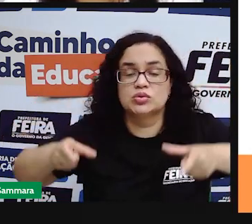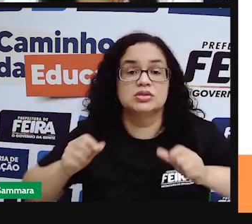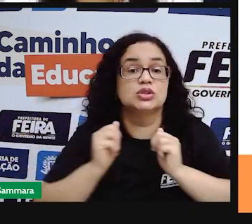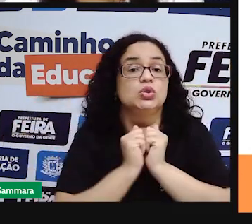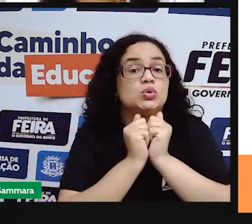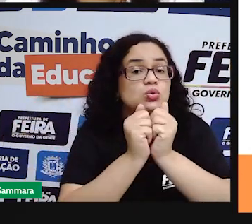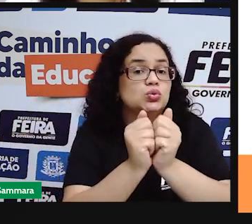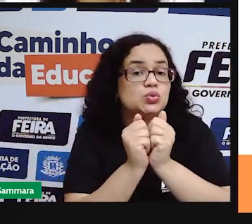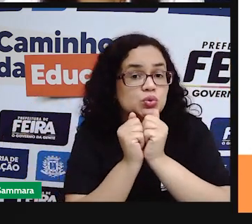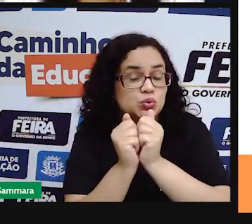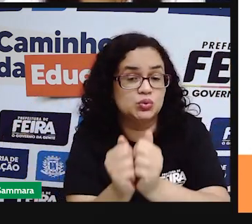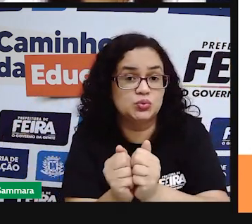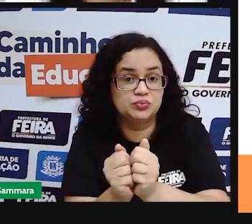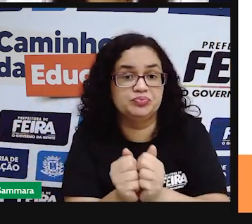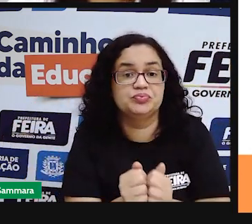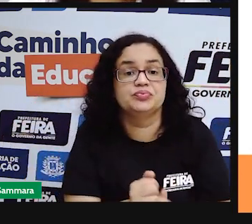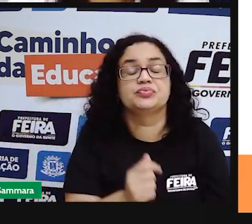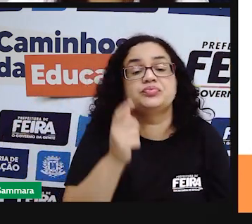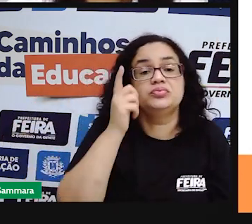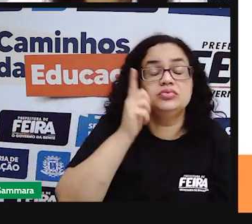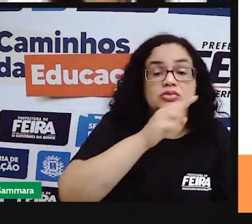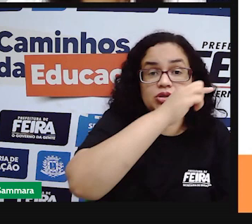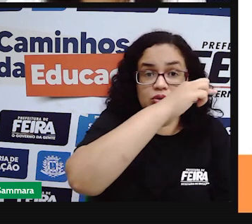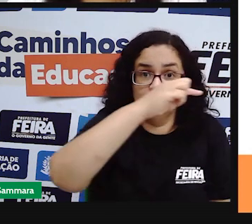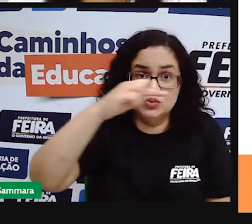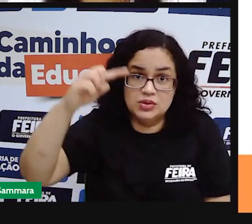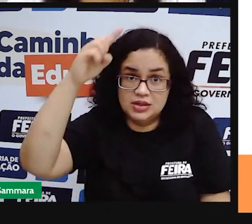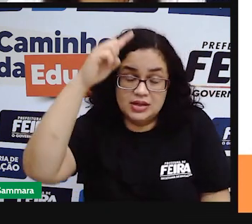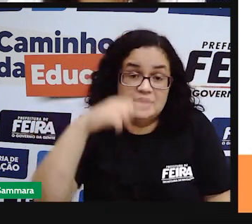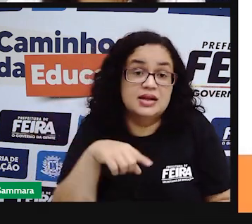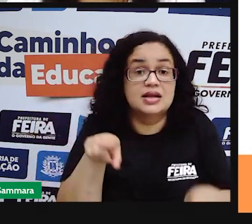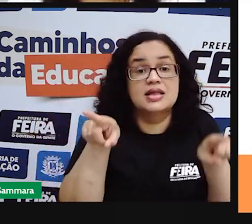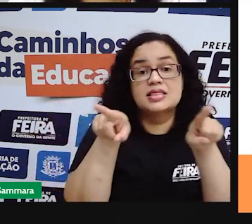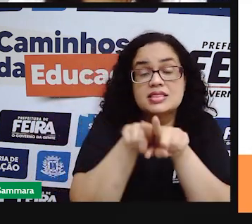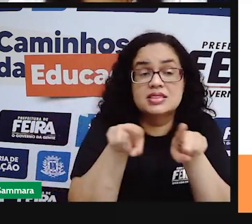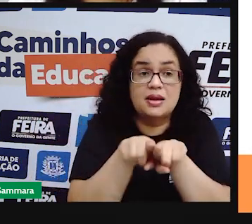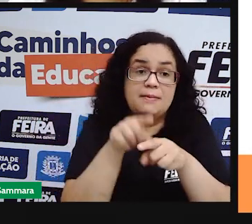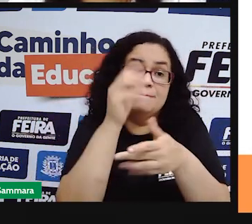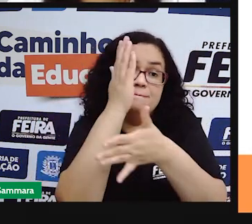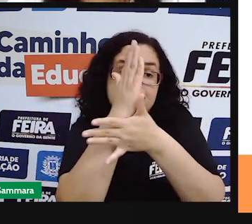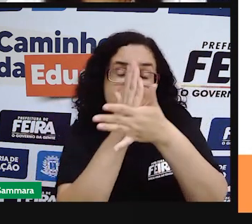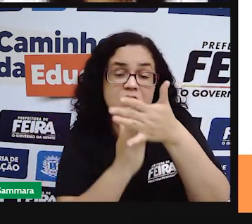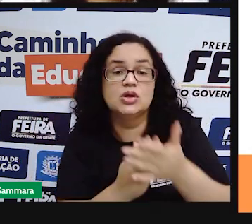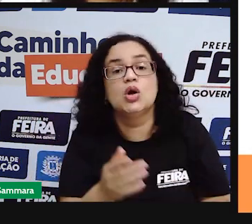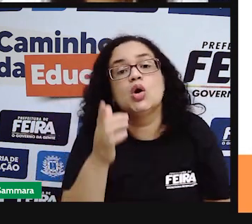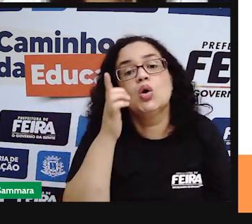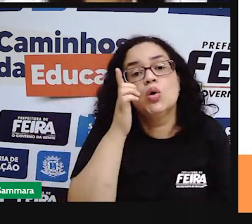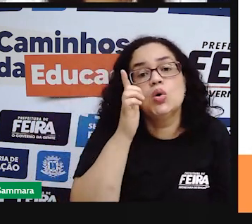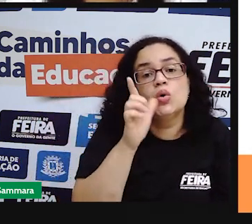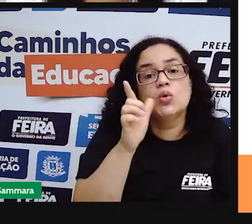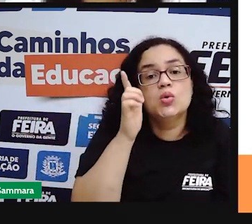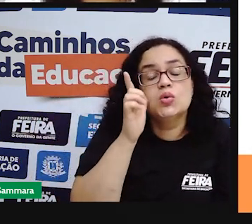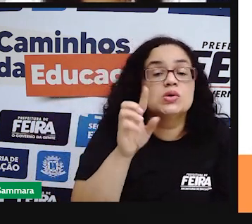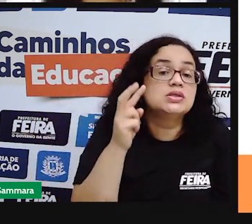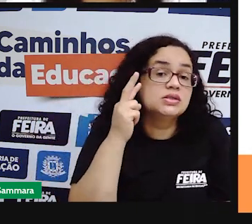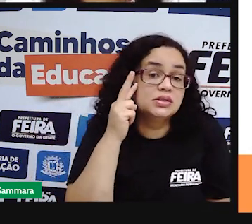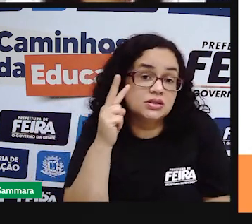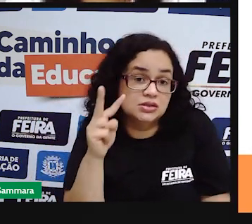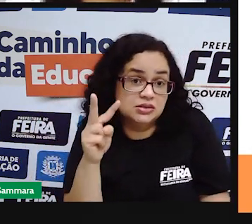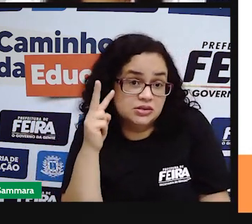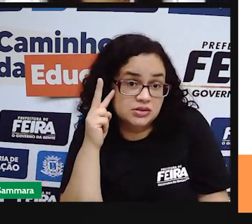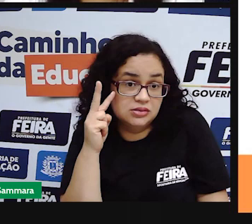outros instrumentos e com outras linhas também que existem nas divisões, a gente consegue fazer essa identificação,